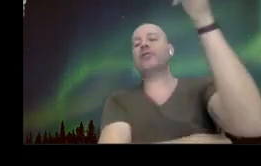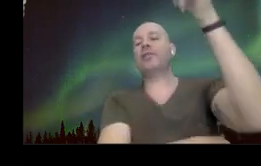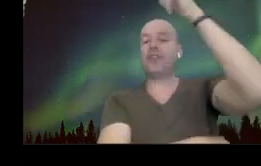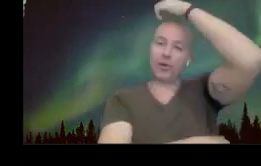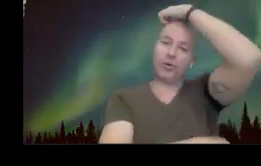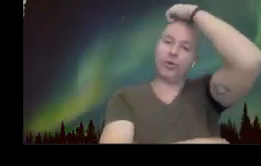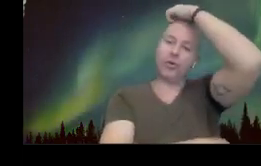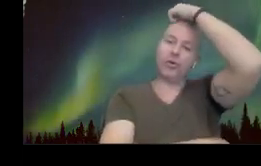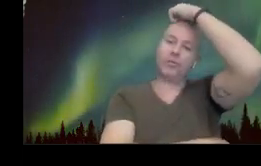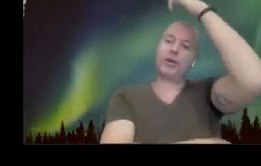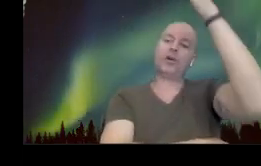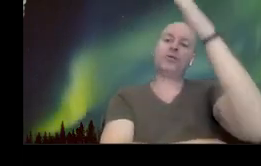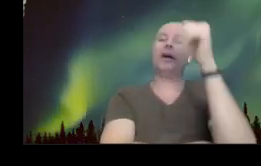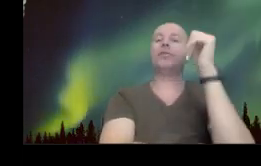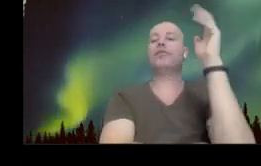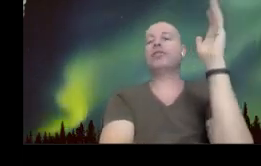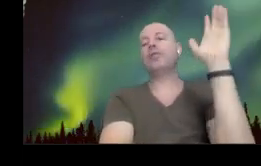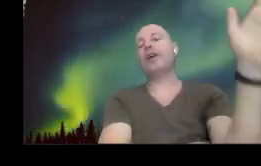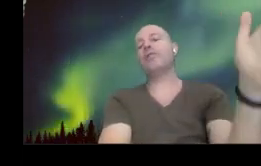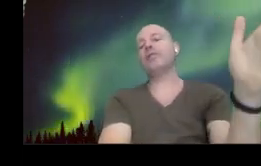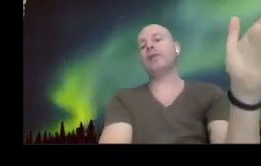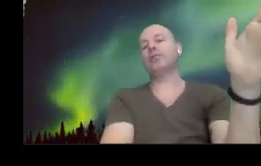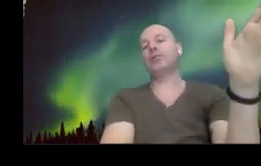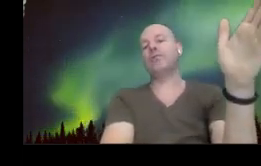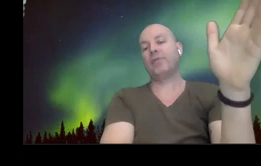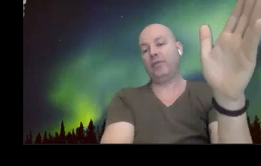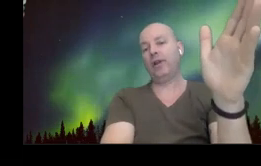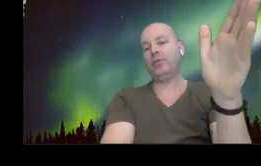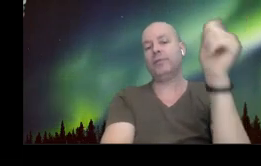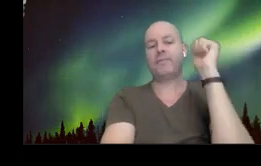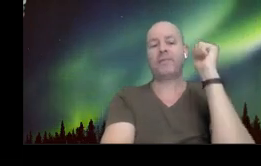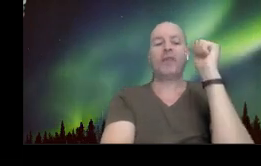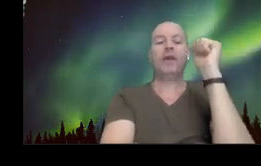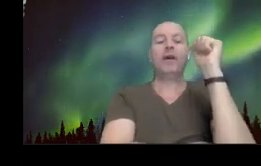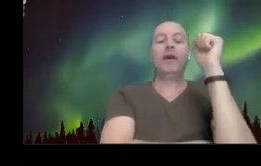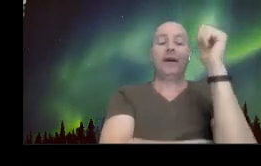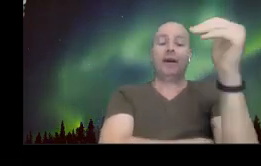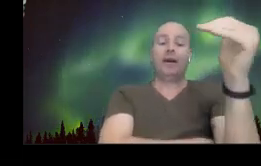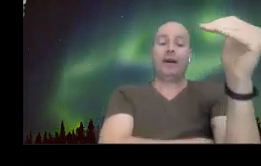fazer churrasco e ver o mico-leão dourado. Você não vai fazer isso. Tá certo?